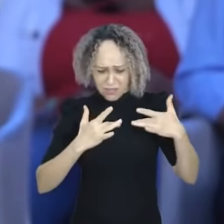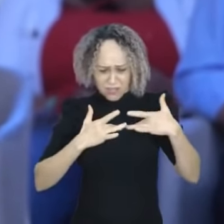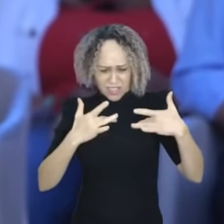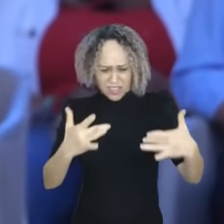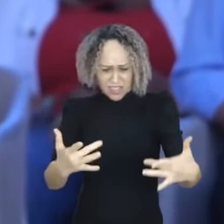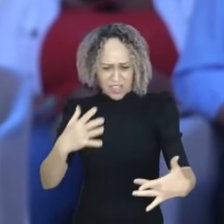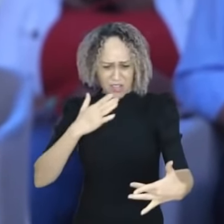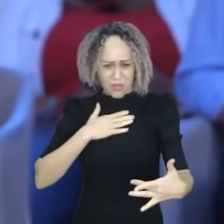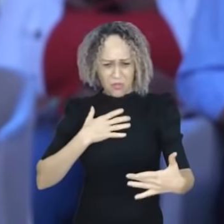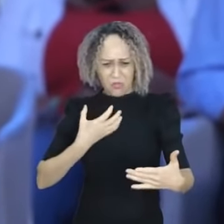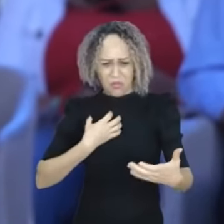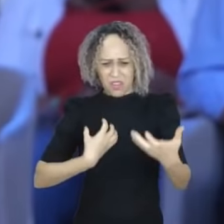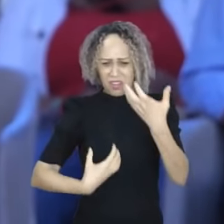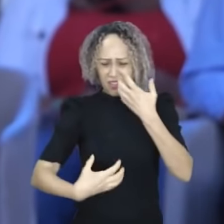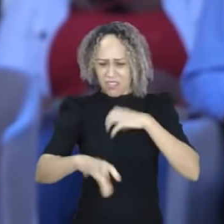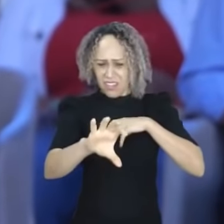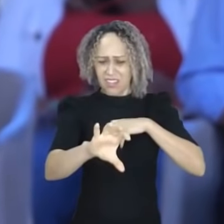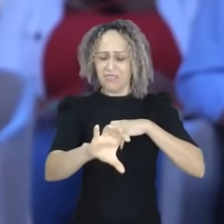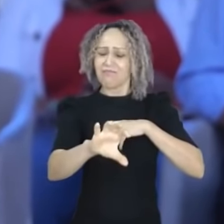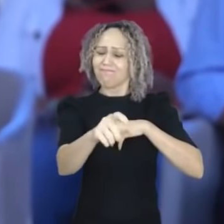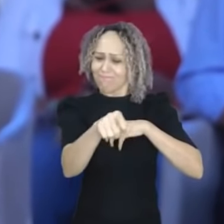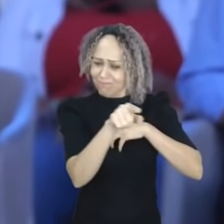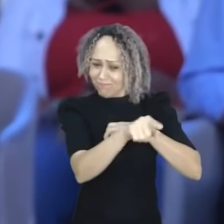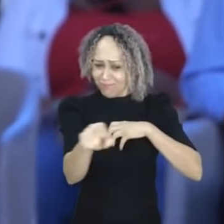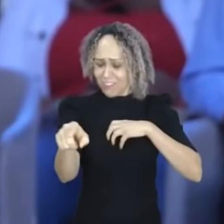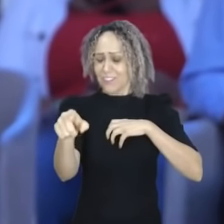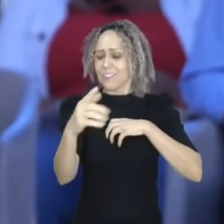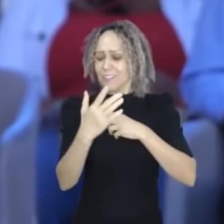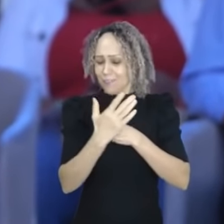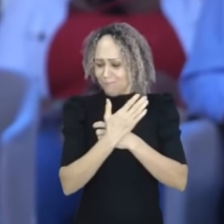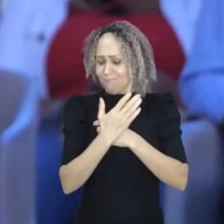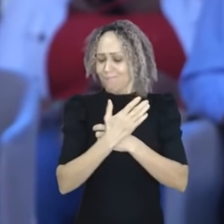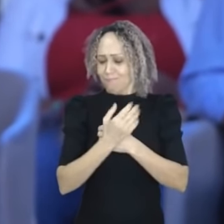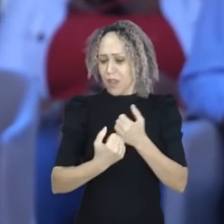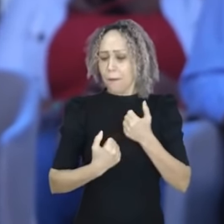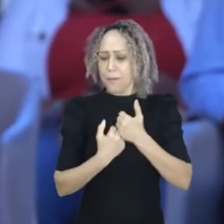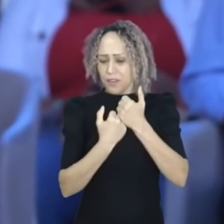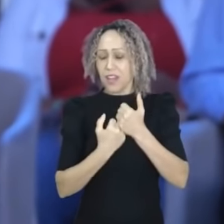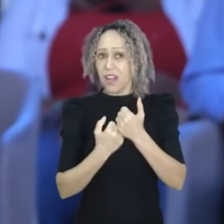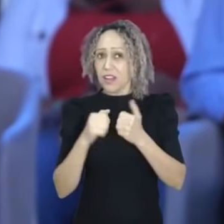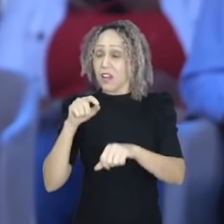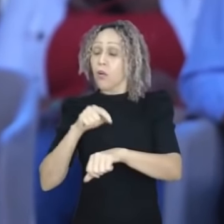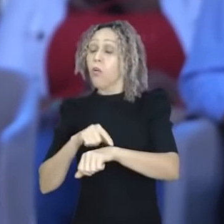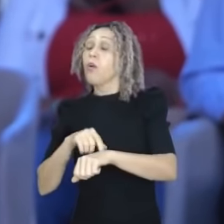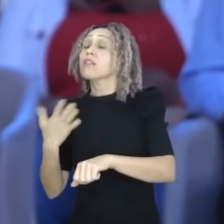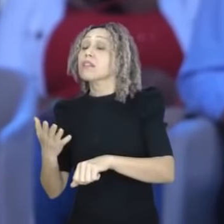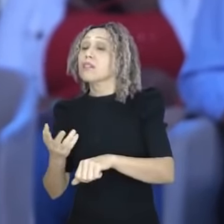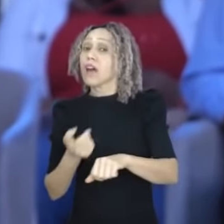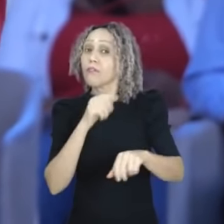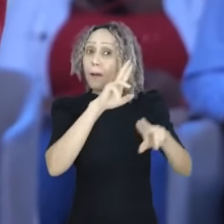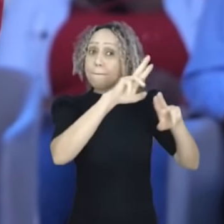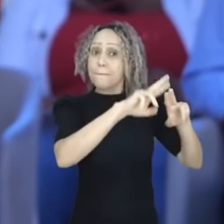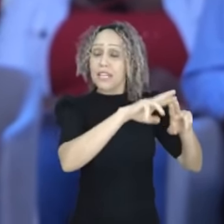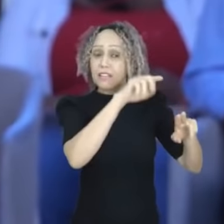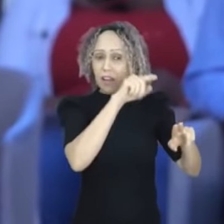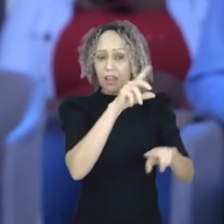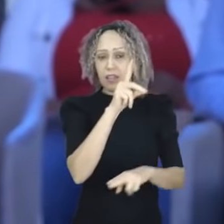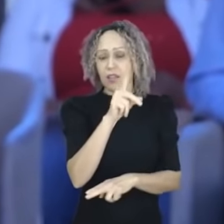na Polícia Federal. E aqui tem um companheiro que eu vi ele aqui, não sei se ele está, o companheiro Maninho.